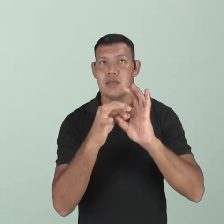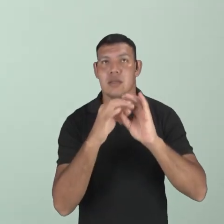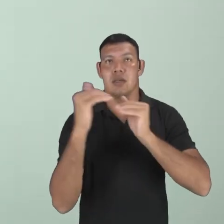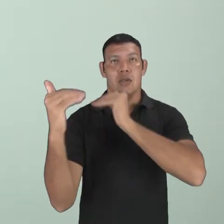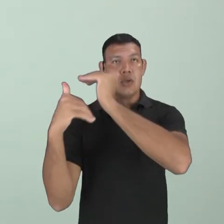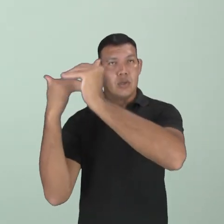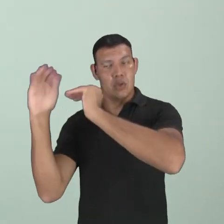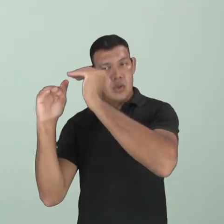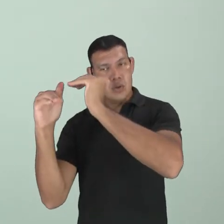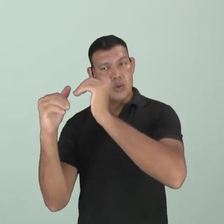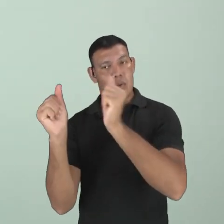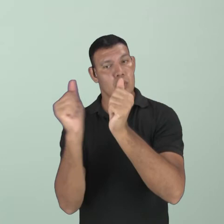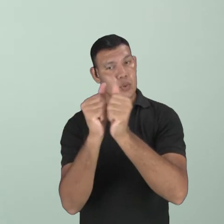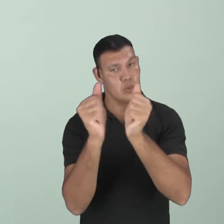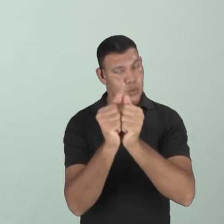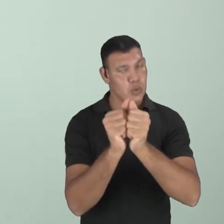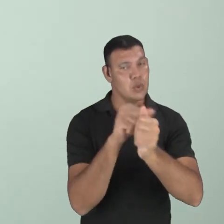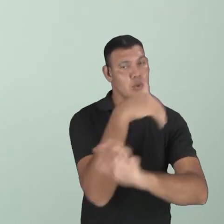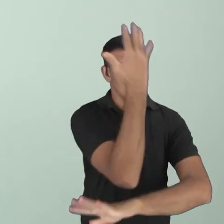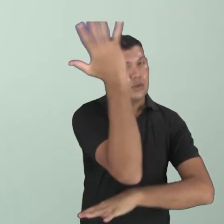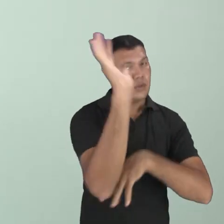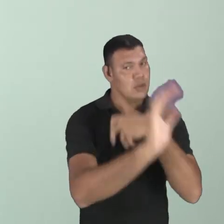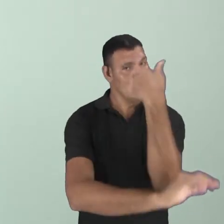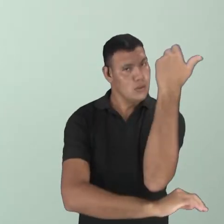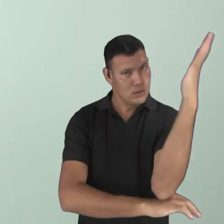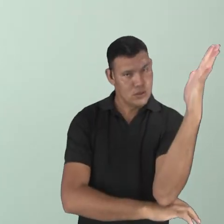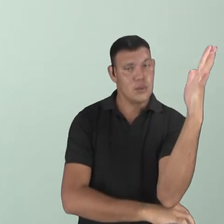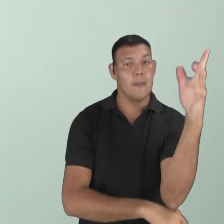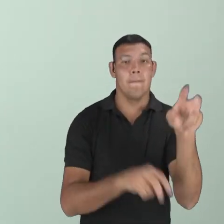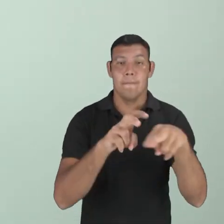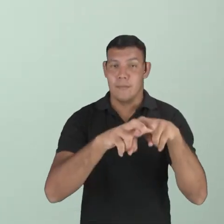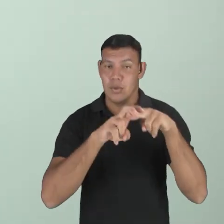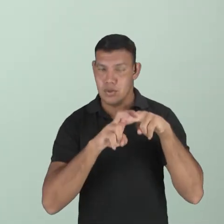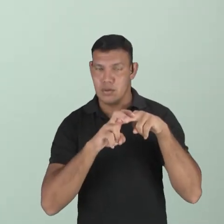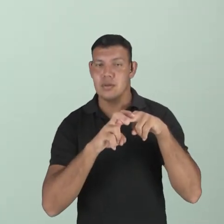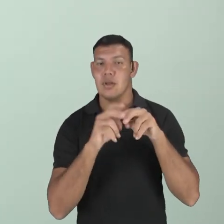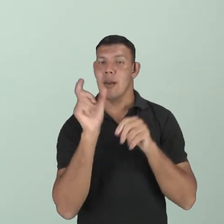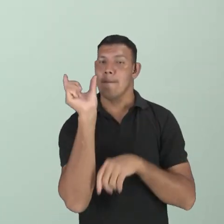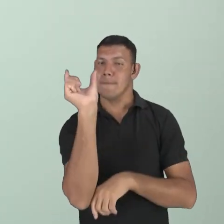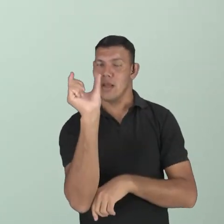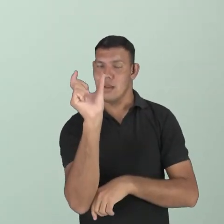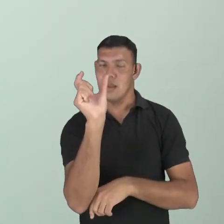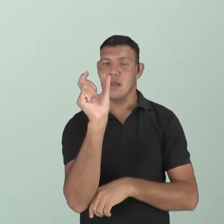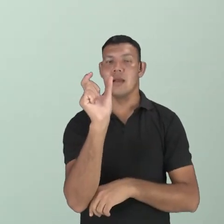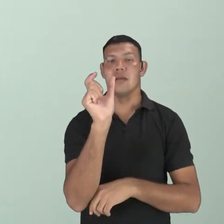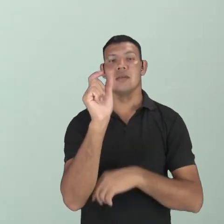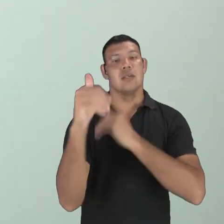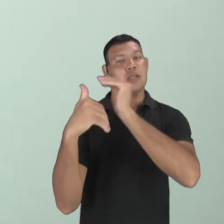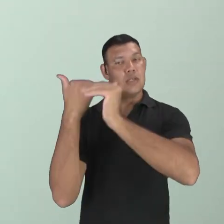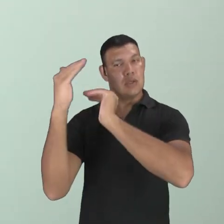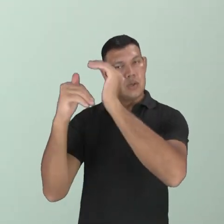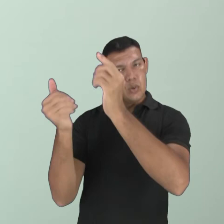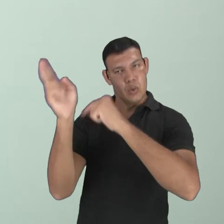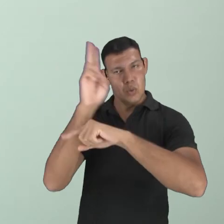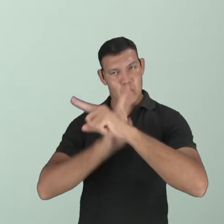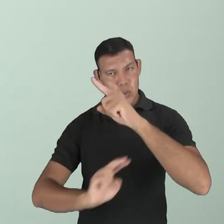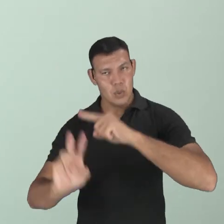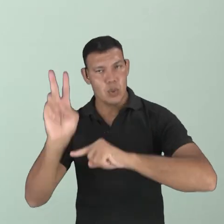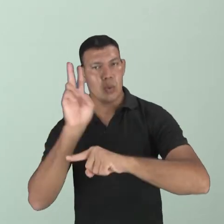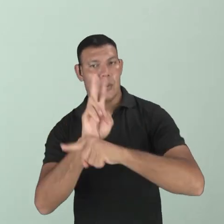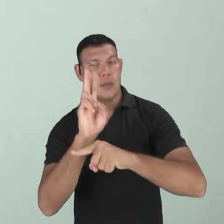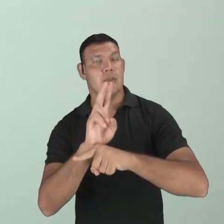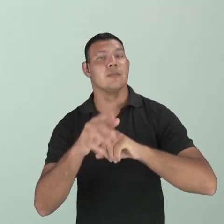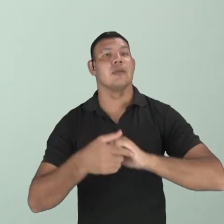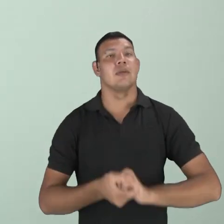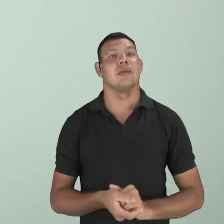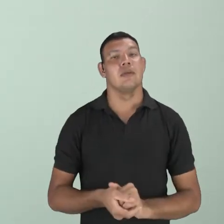por isso que surgiu aí a expressão desenvolvimento sustentável, exatamente por isso, para